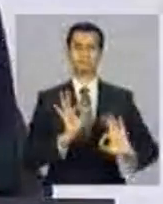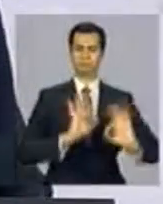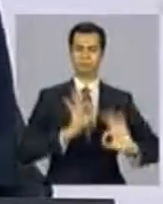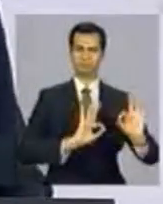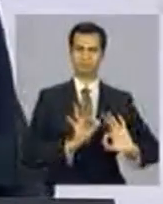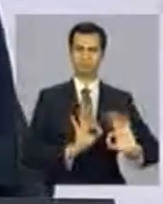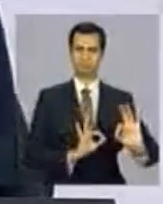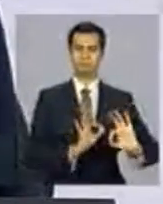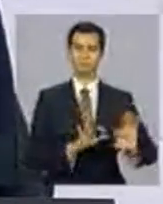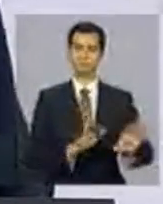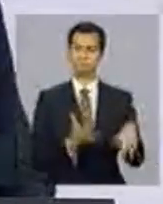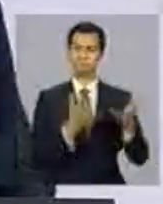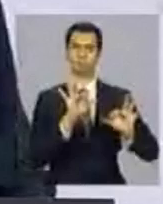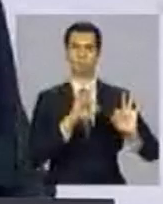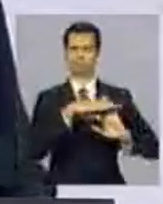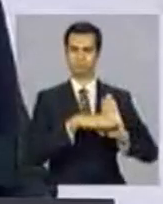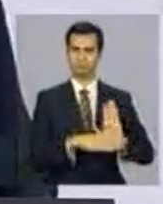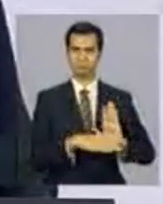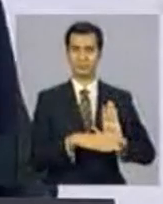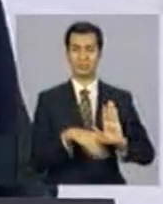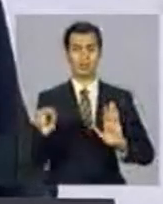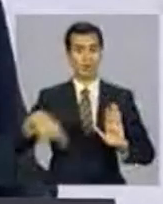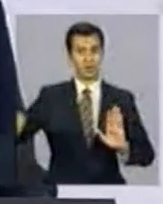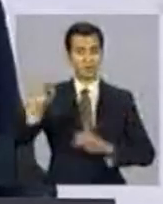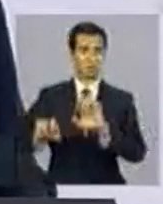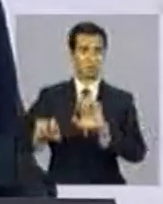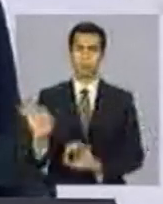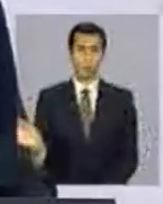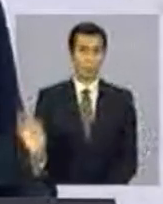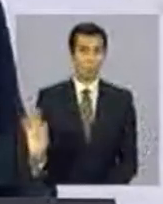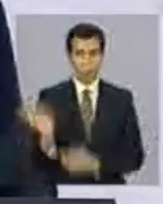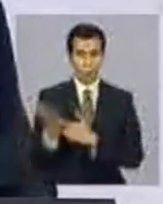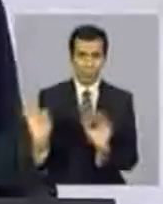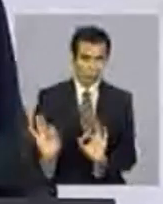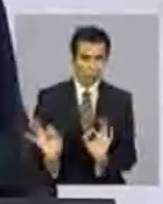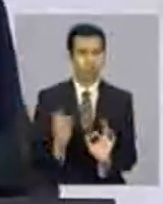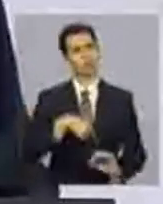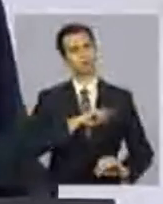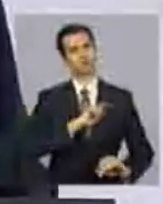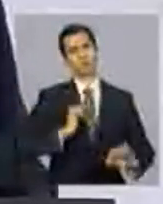formatação desse programa. Sem eles, nós ficaríamos de 75 mil